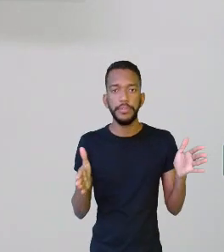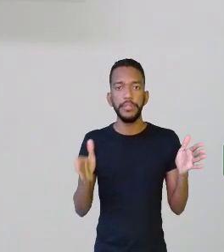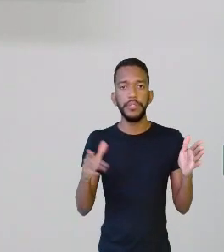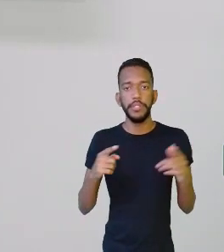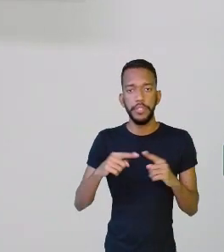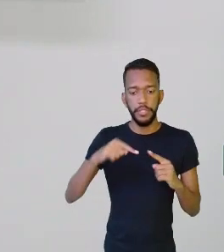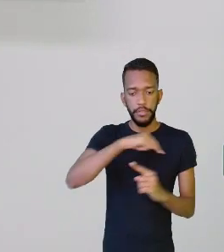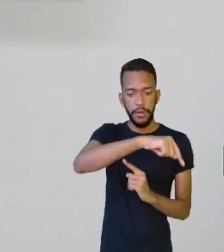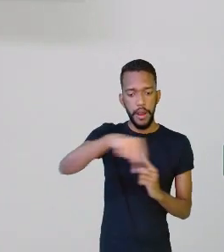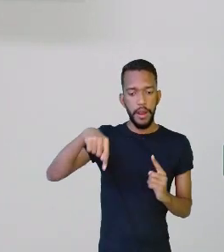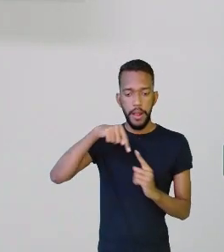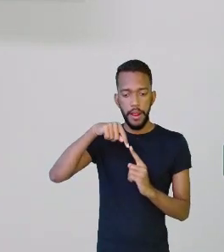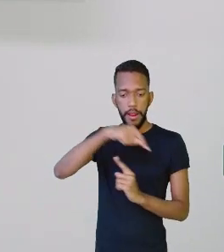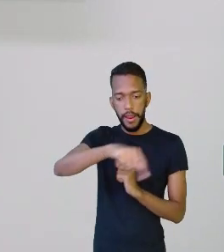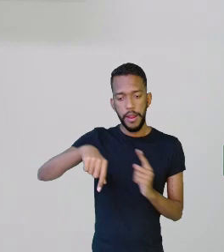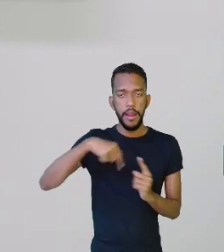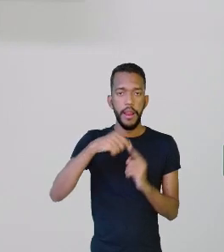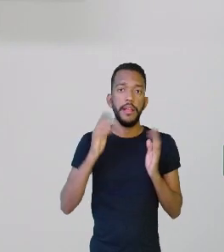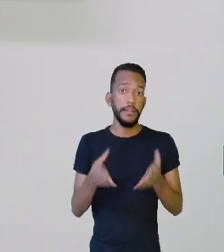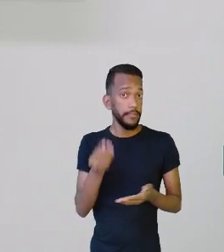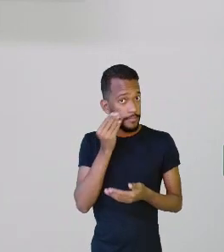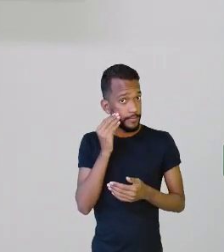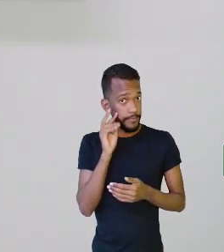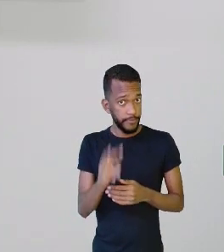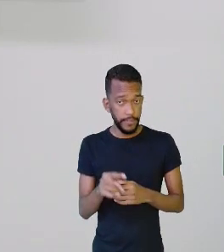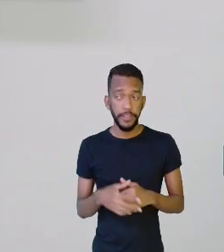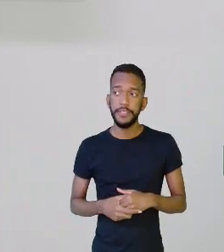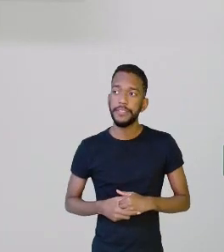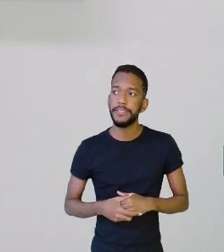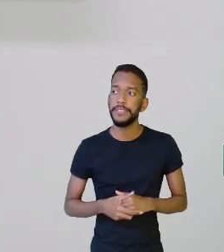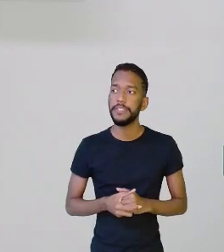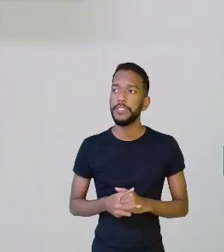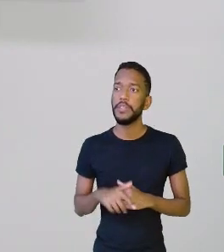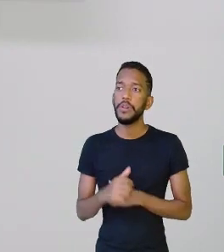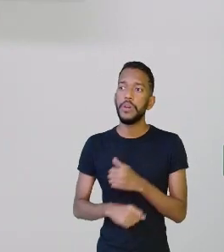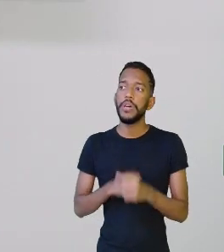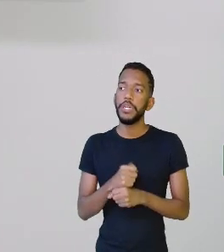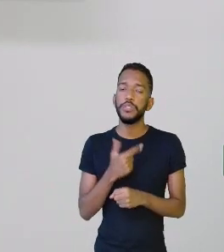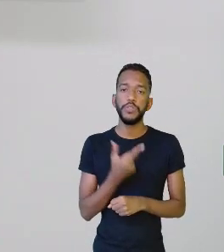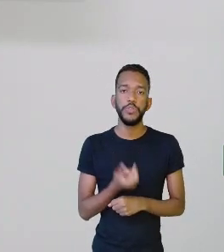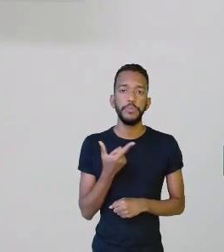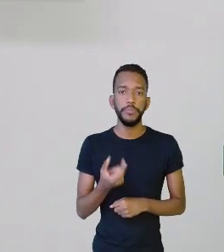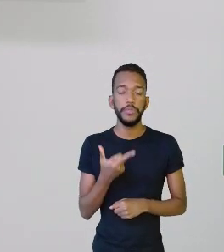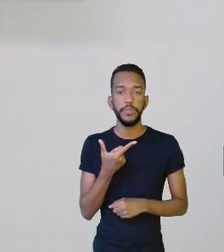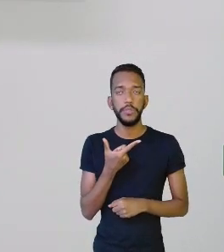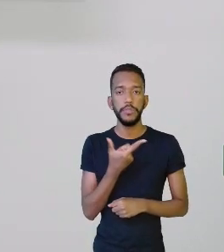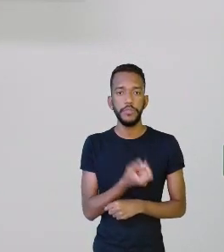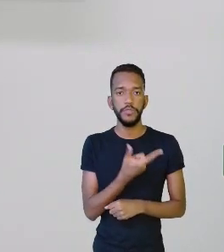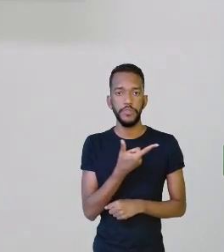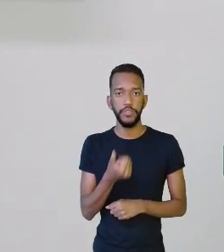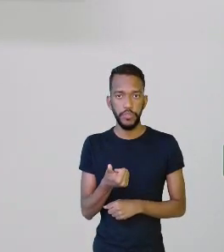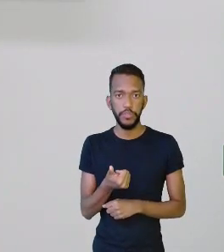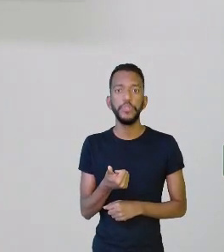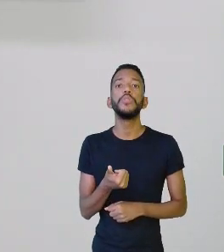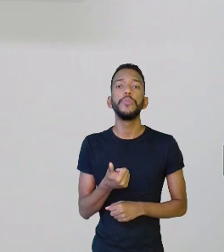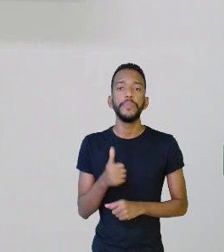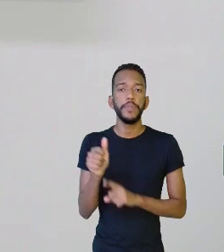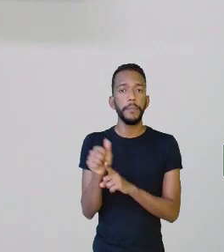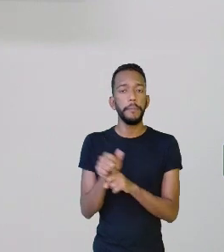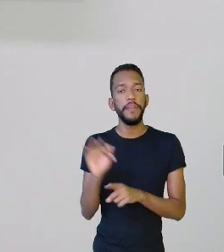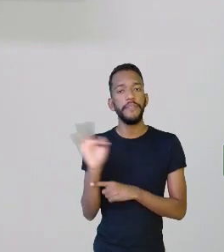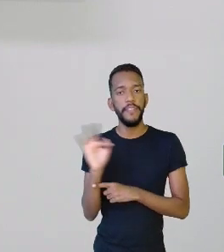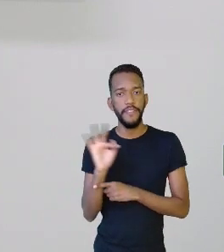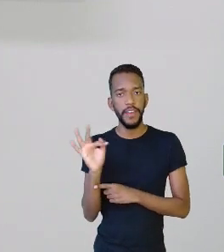que a Terra deu. Então, veja bem, estamos no ano de 2021. O mês de fevereiro só